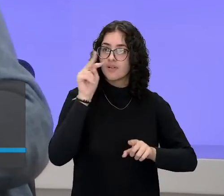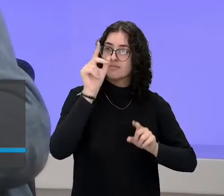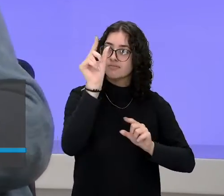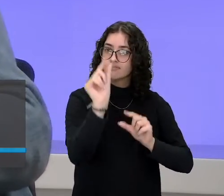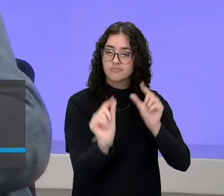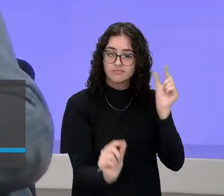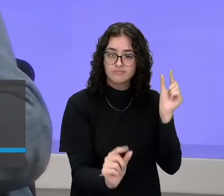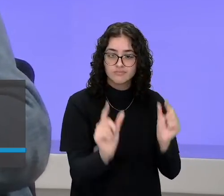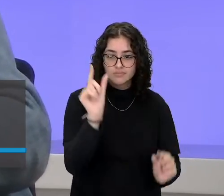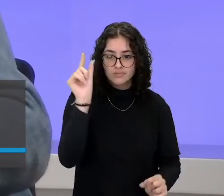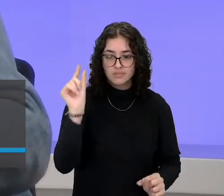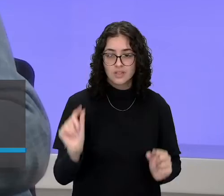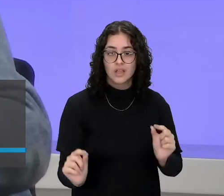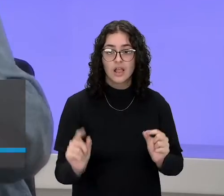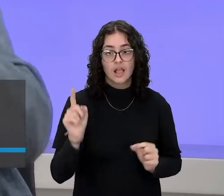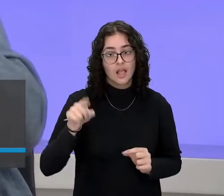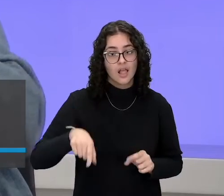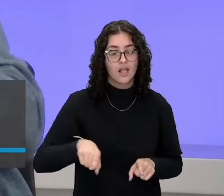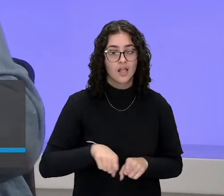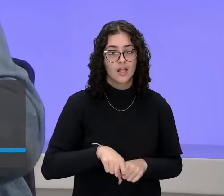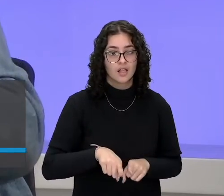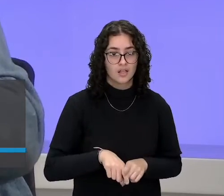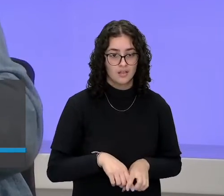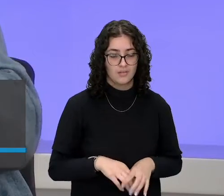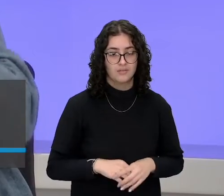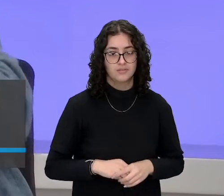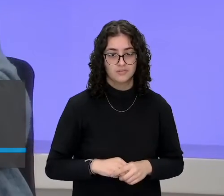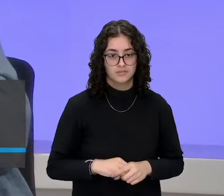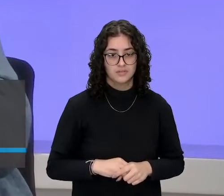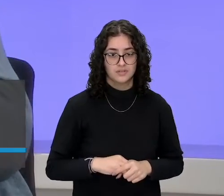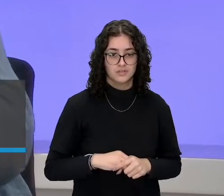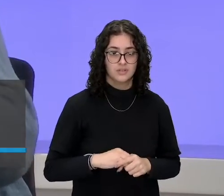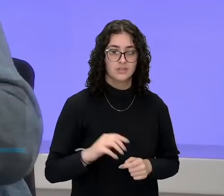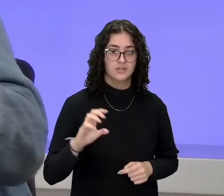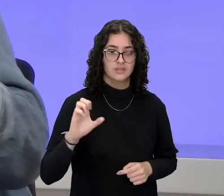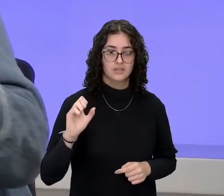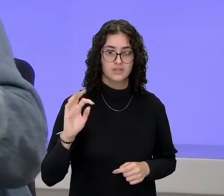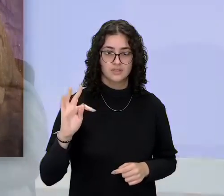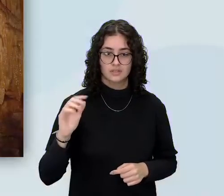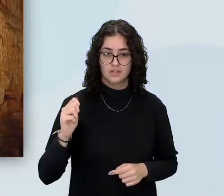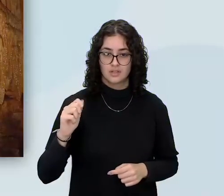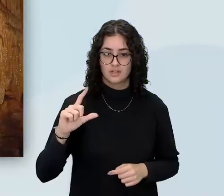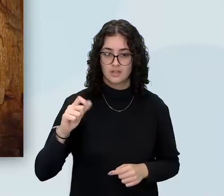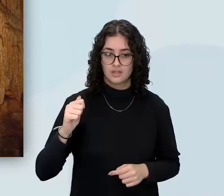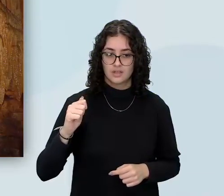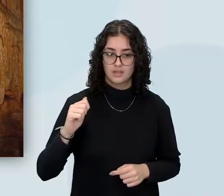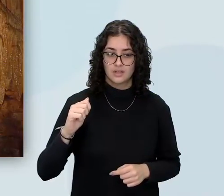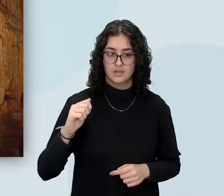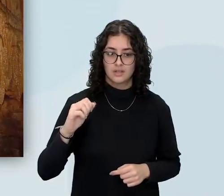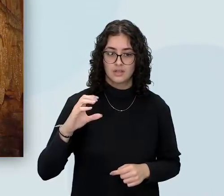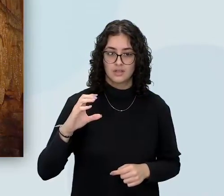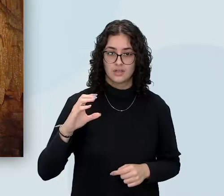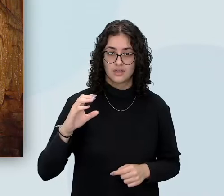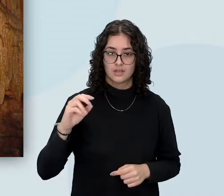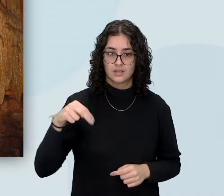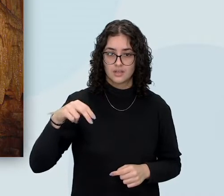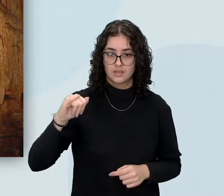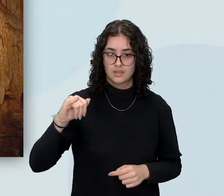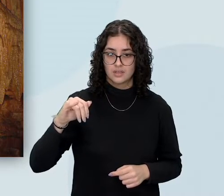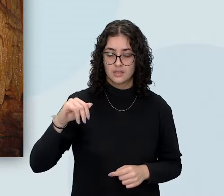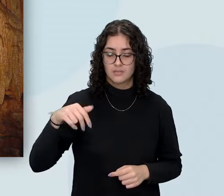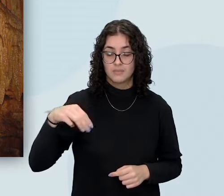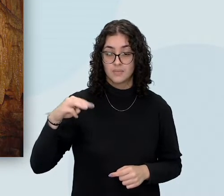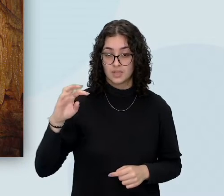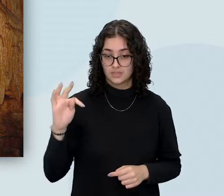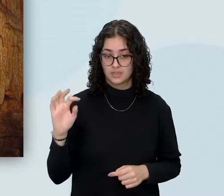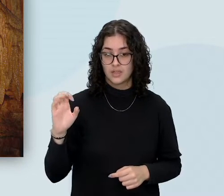A mesma forma as estalagmites, né? As estalagmites, elas começam ali do chão da caverna